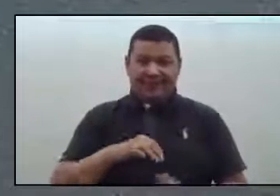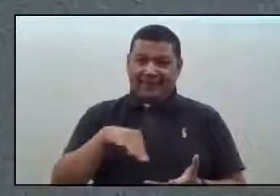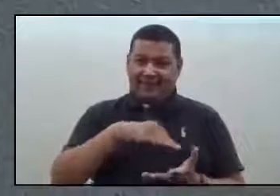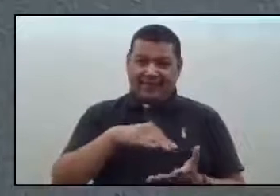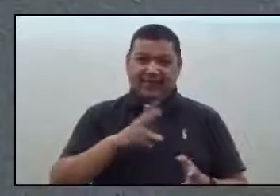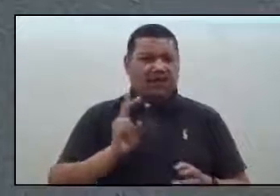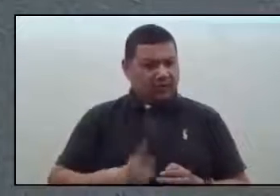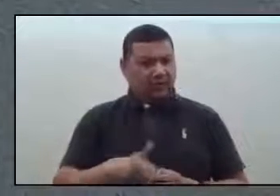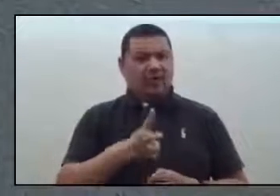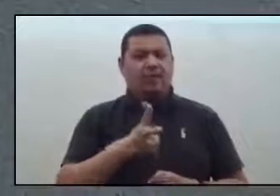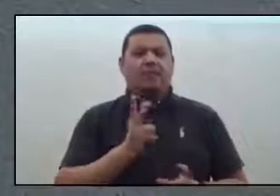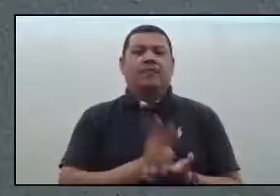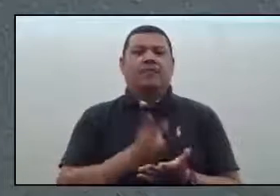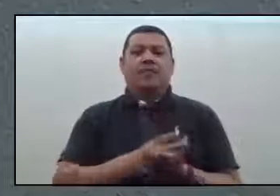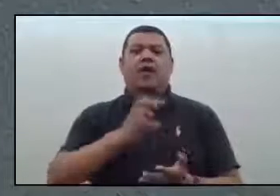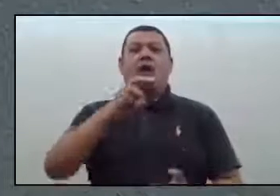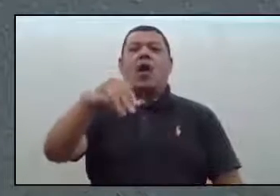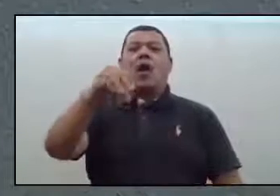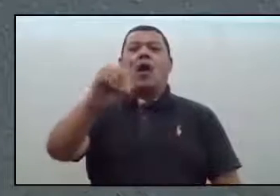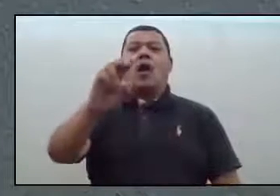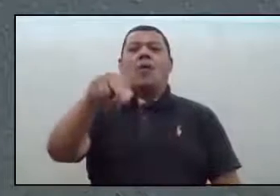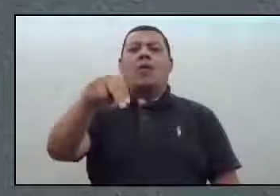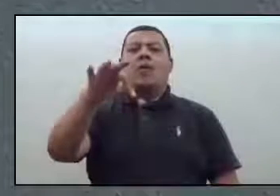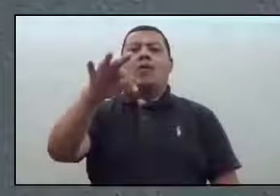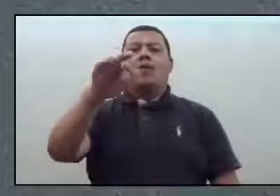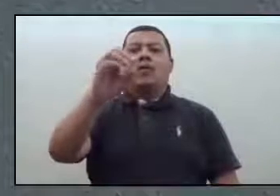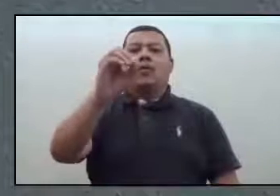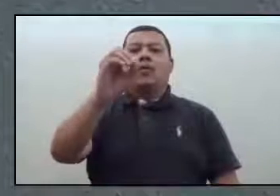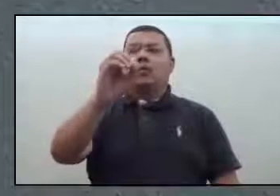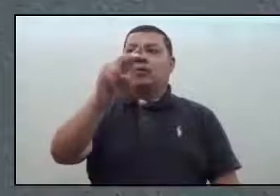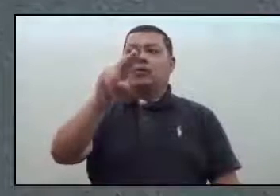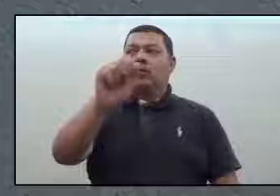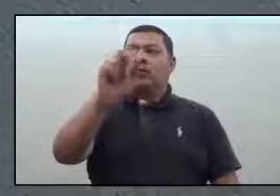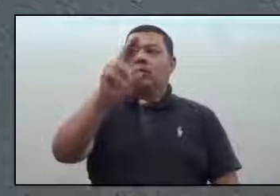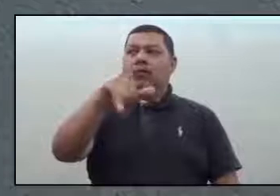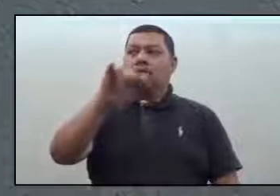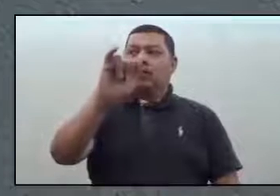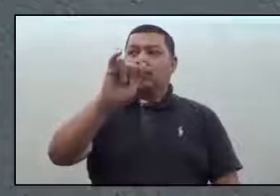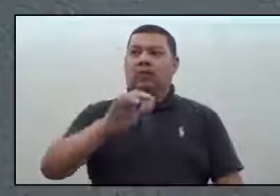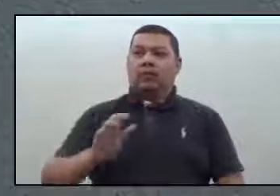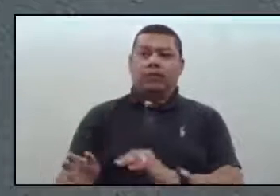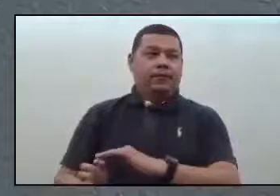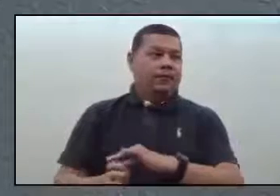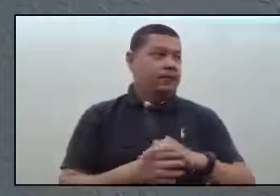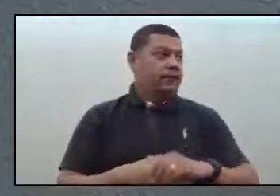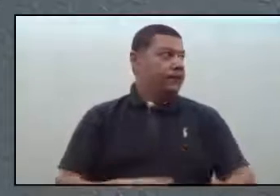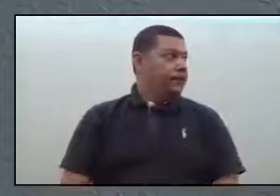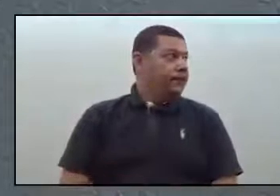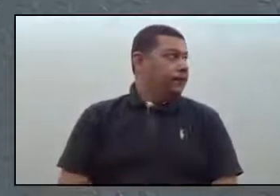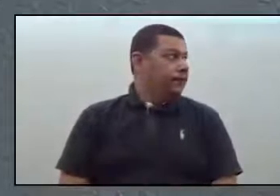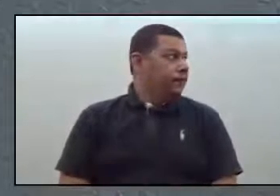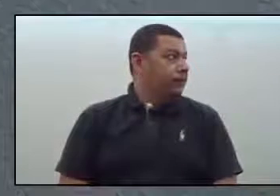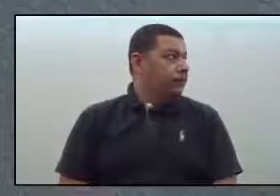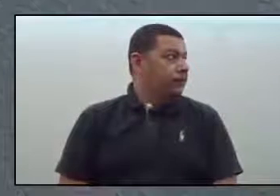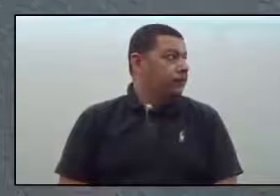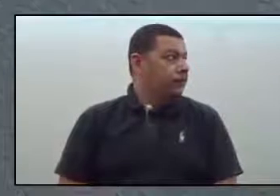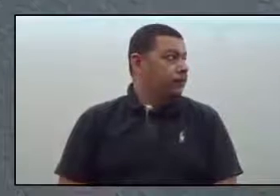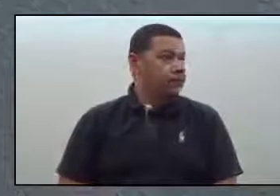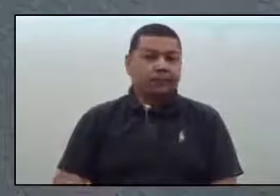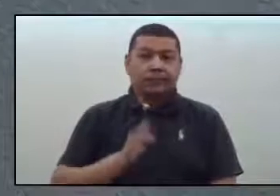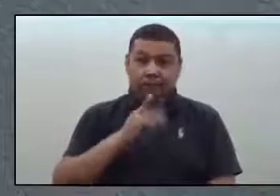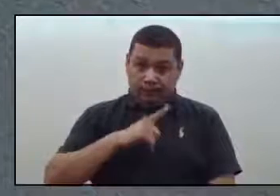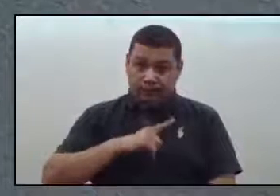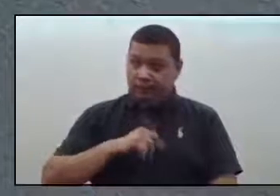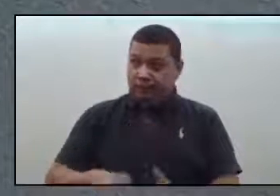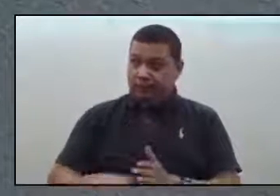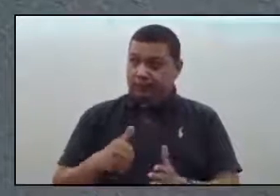quero parabenizar também o nosso secretário de Estado, que já lançou, Toninho, o primeiro com cacau,